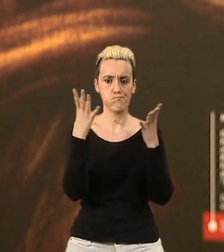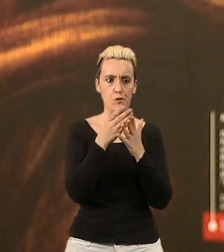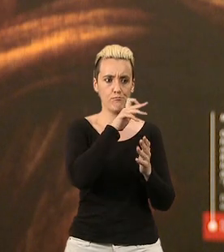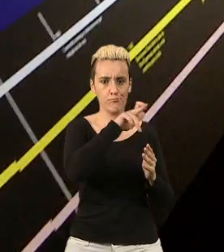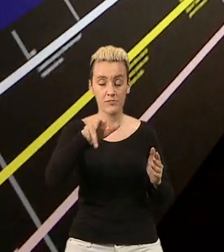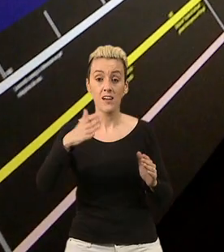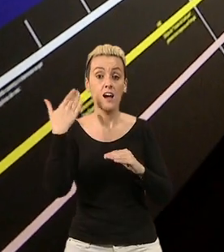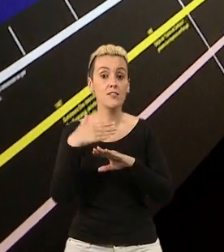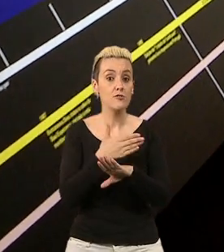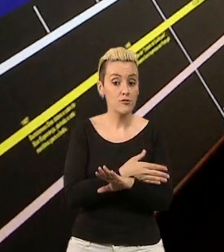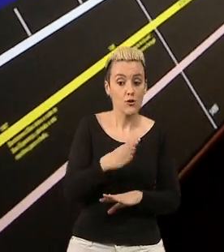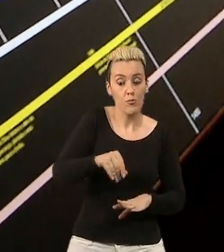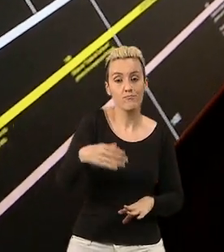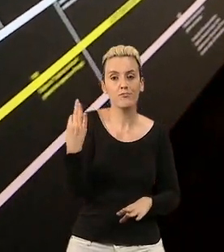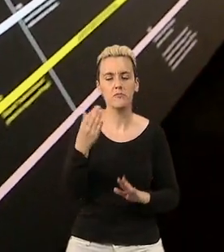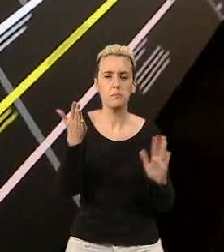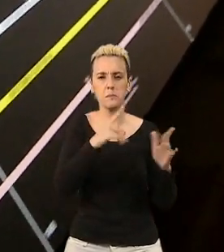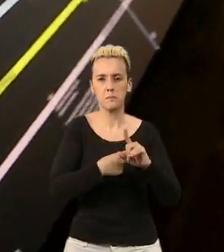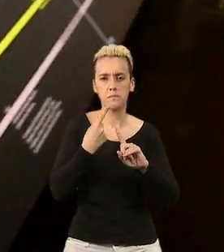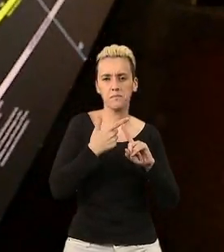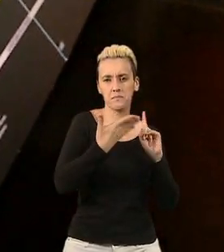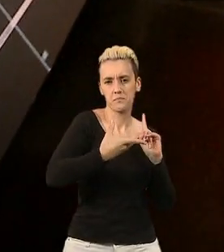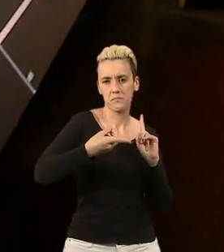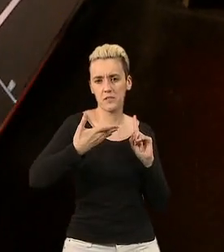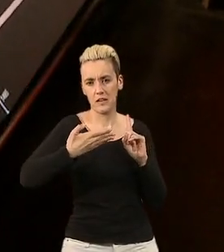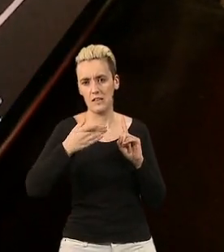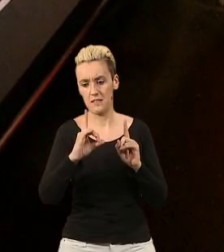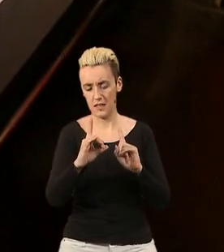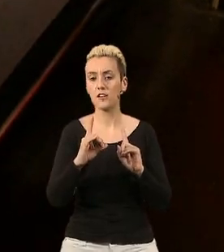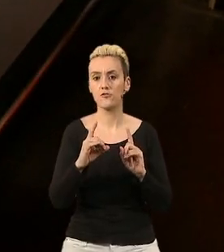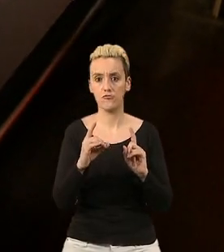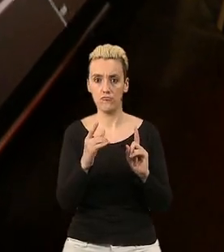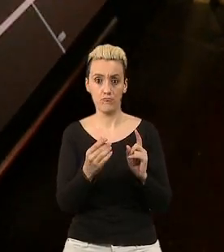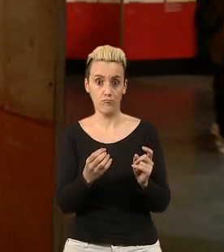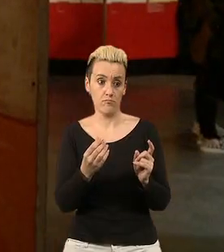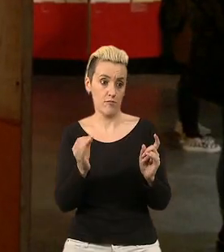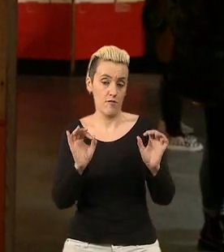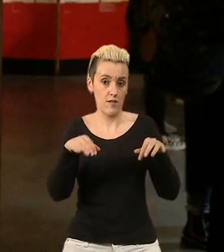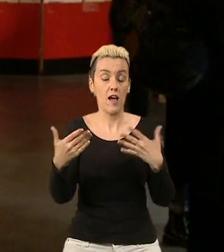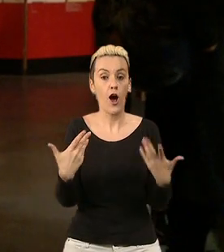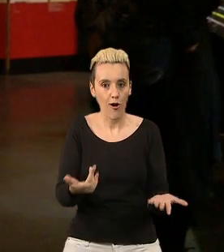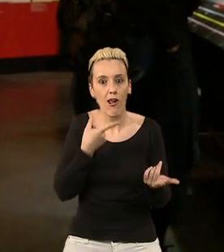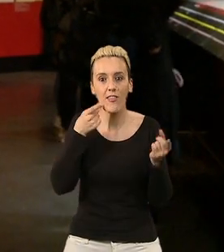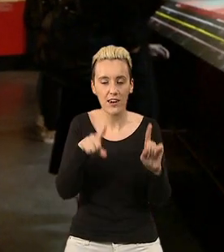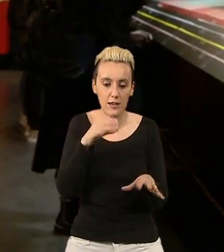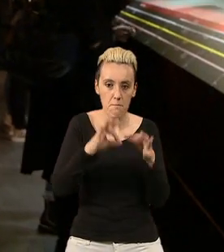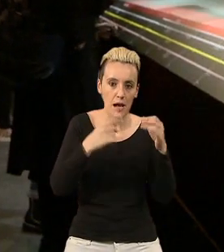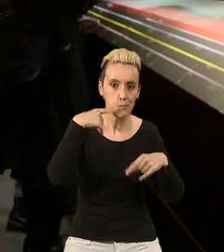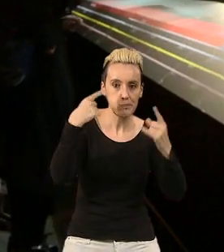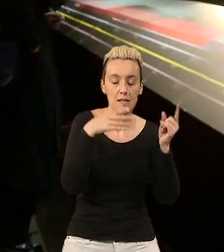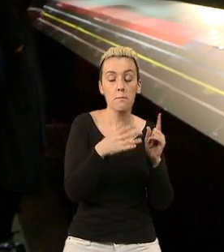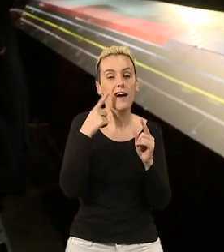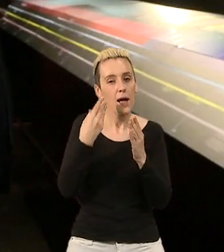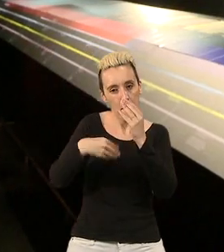altura, ela esteve exposta até cerca de 1976 e hoje nós retomamos essas máquinas. Mas resolvemos